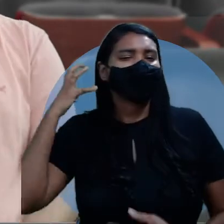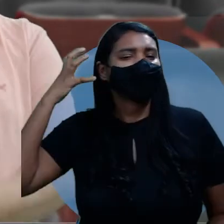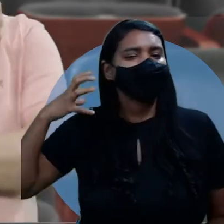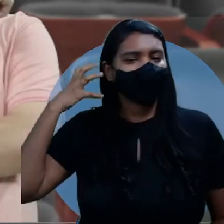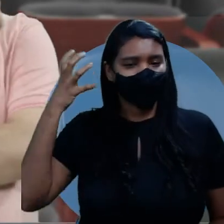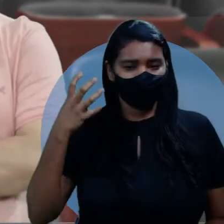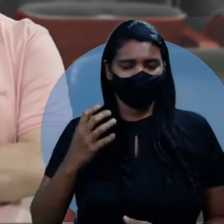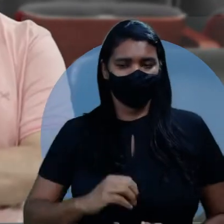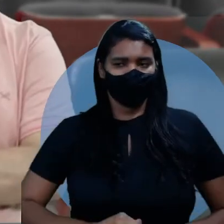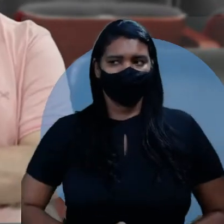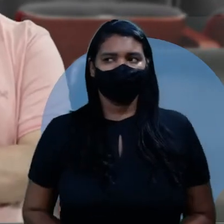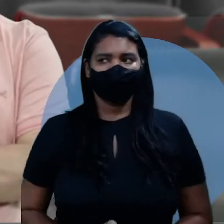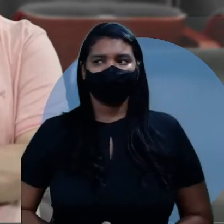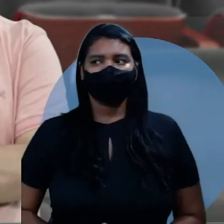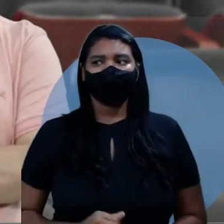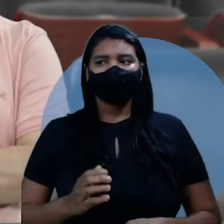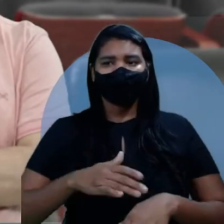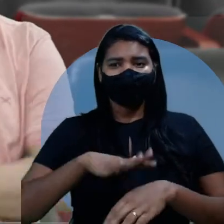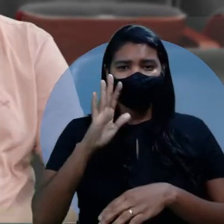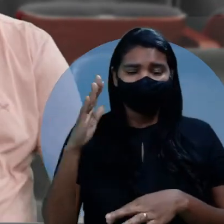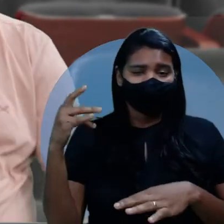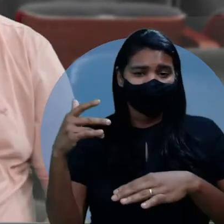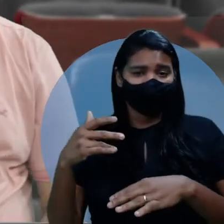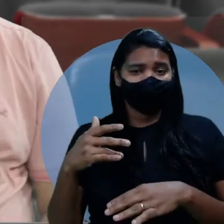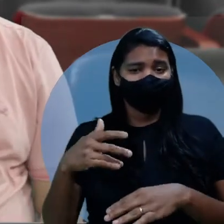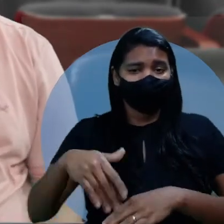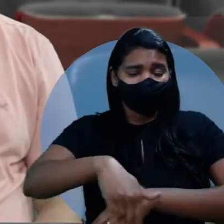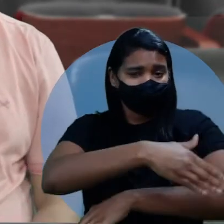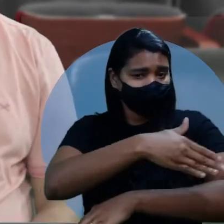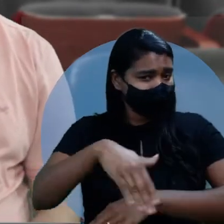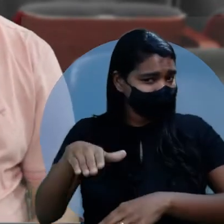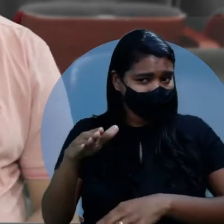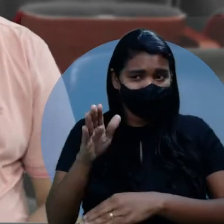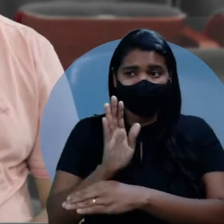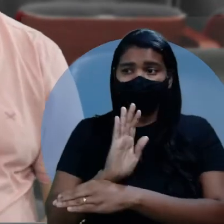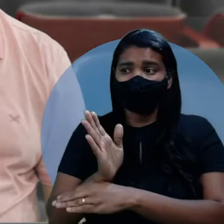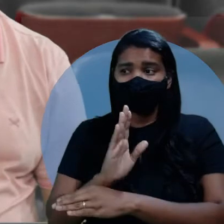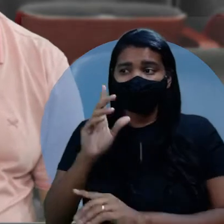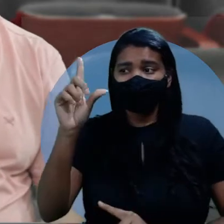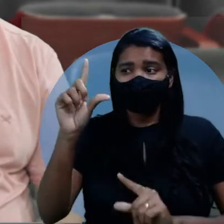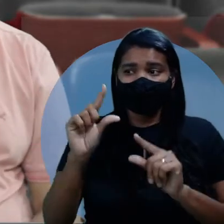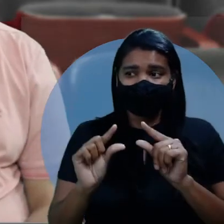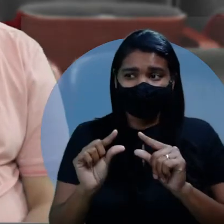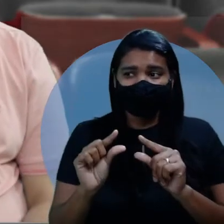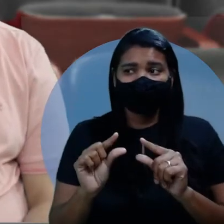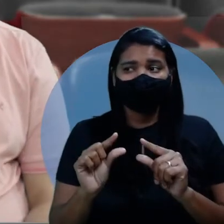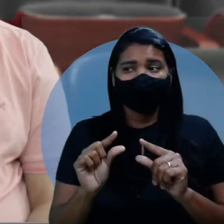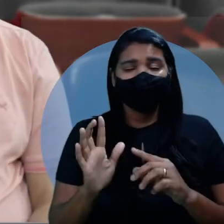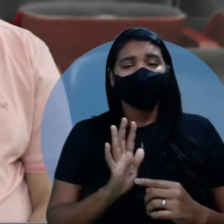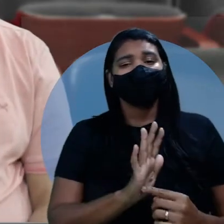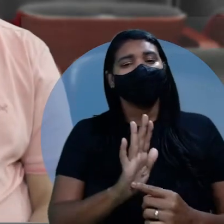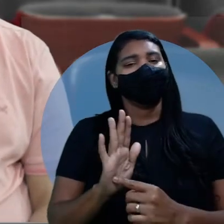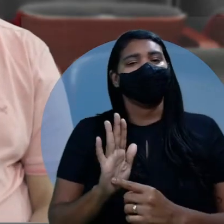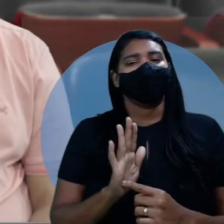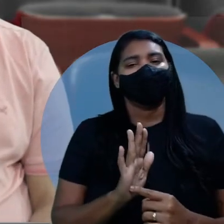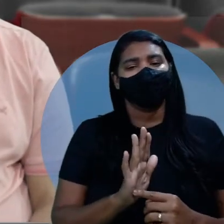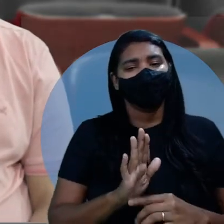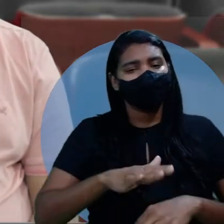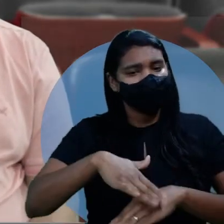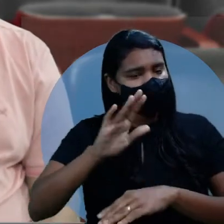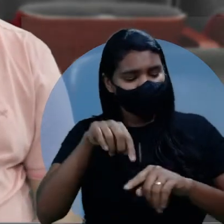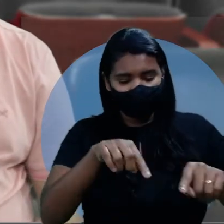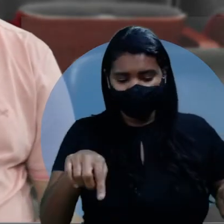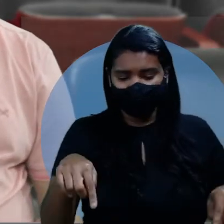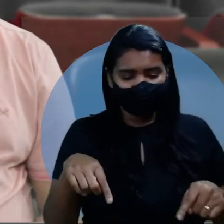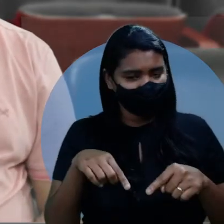E atualmente ele é um dos maiores cinemas de rua brasileiros. Mesmo com a redução, ele permanece figurando entre uma das maiores